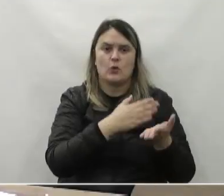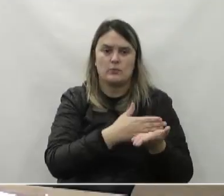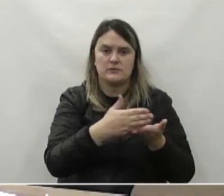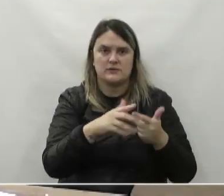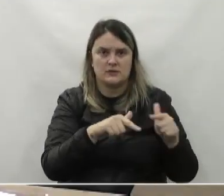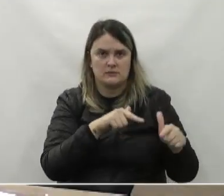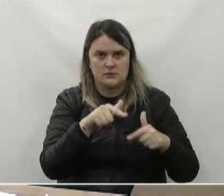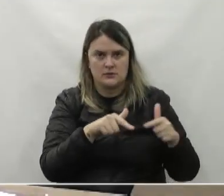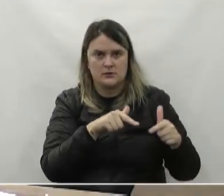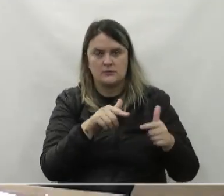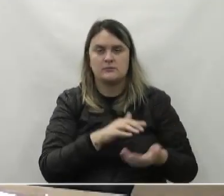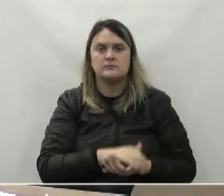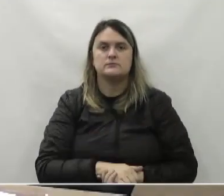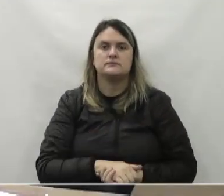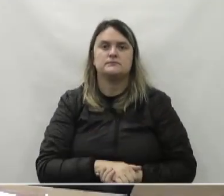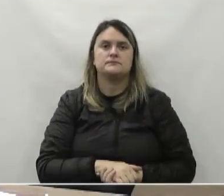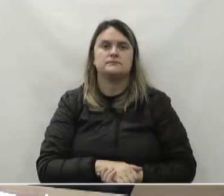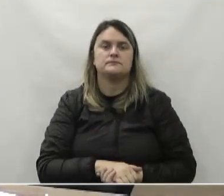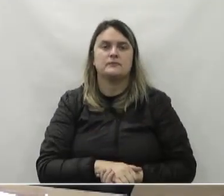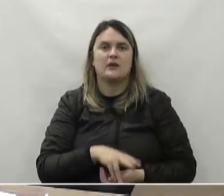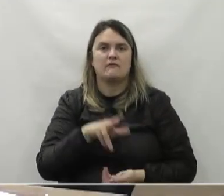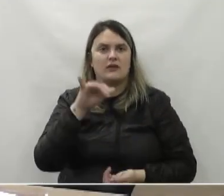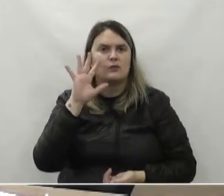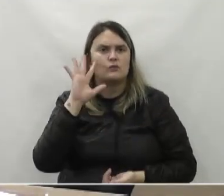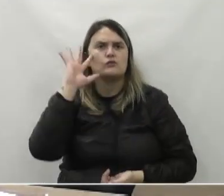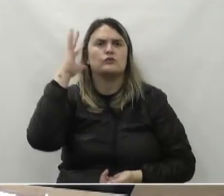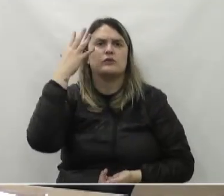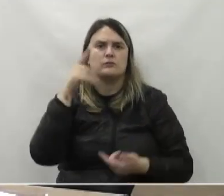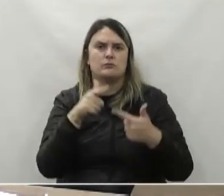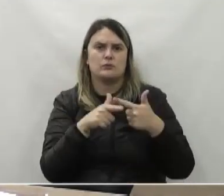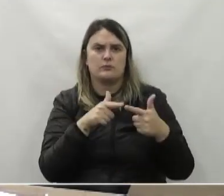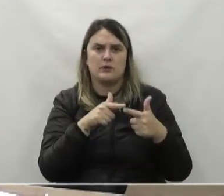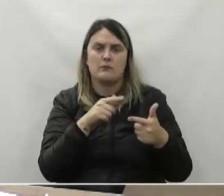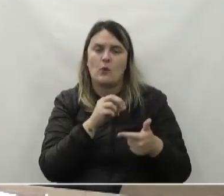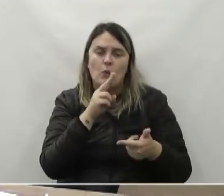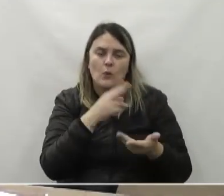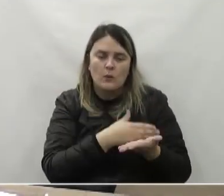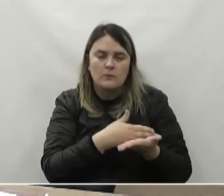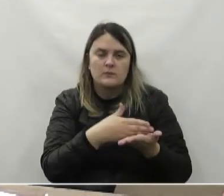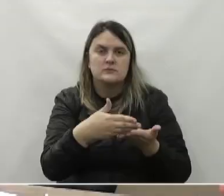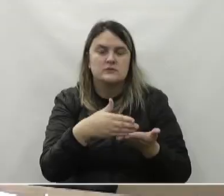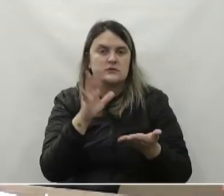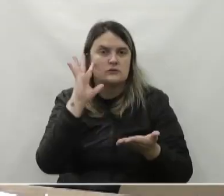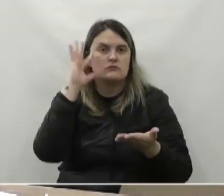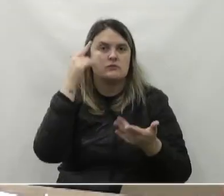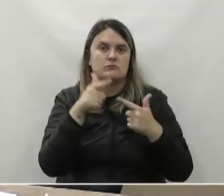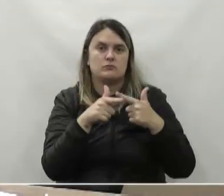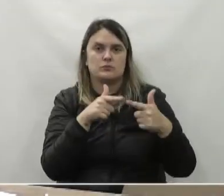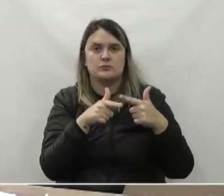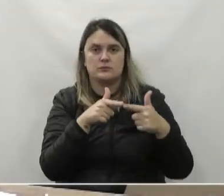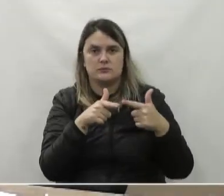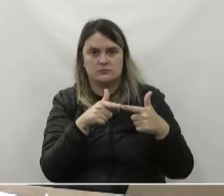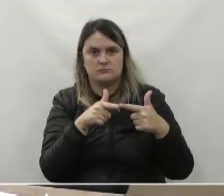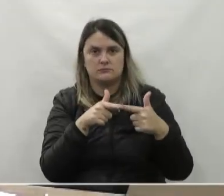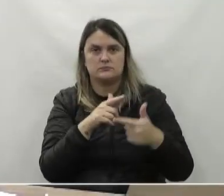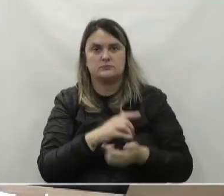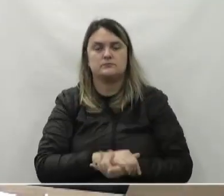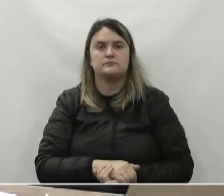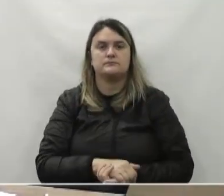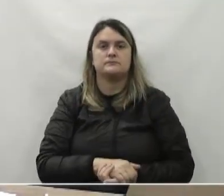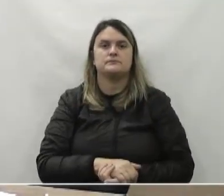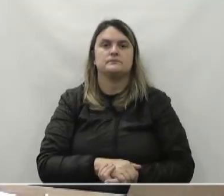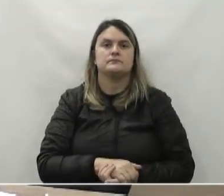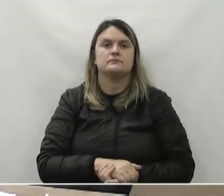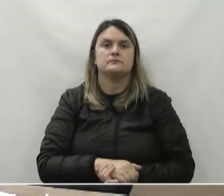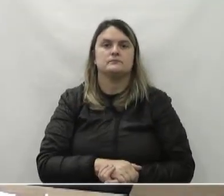serviço para resolver, ou pelo menos começar a resolver esse problema que temos